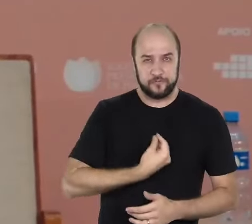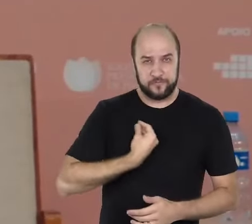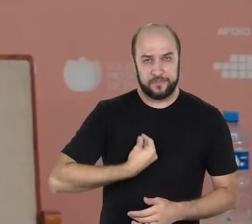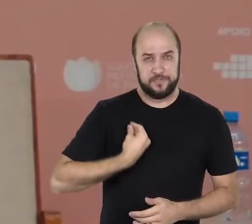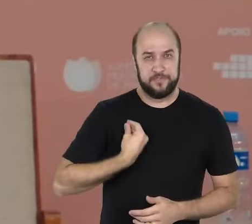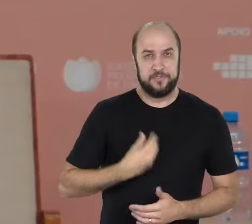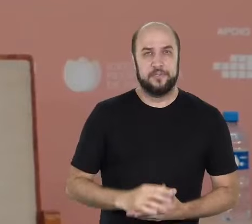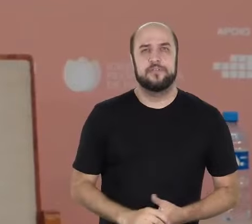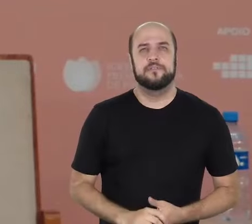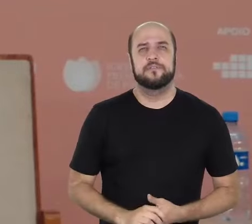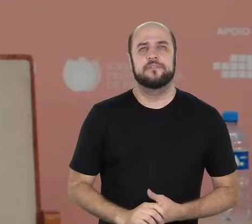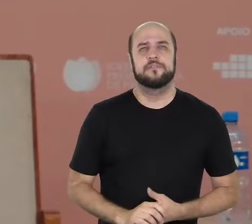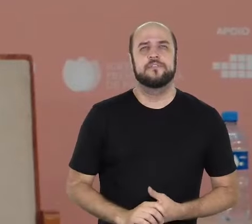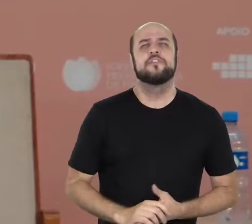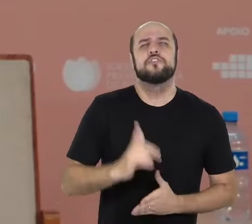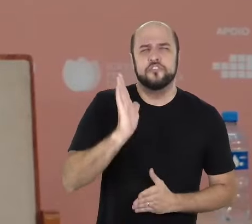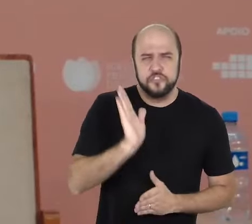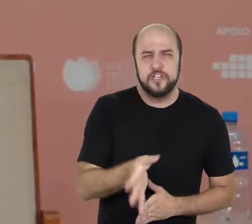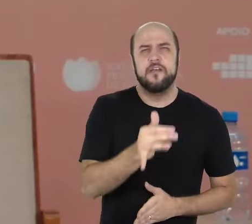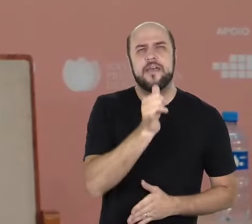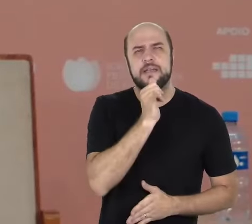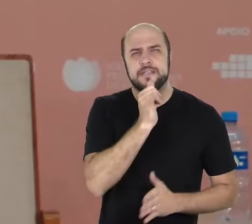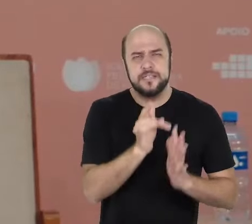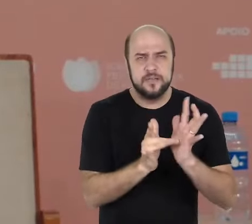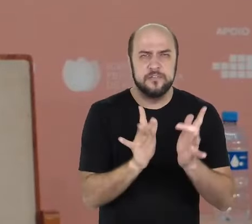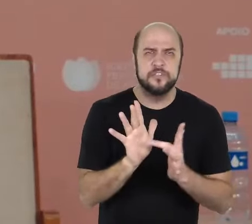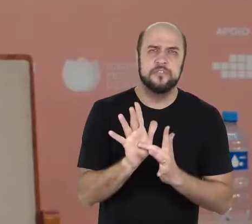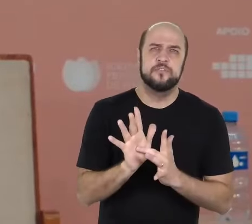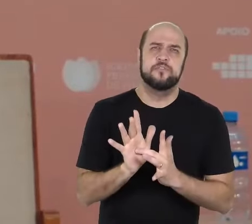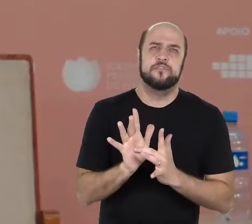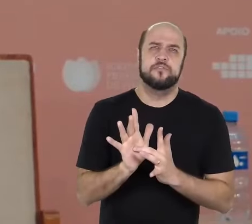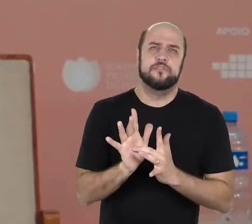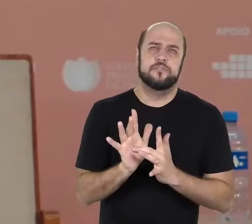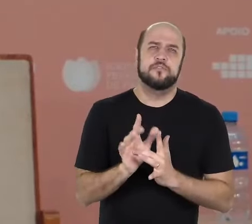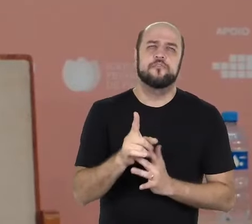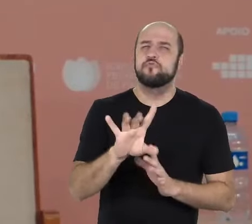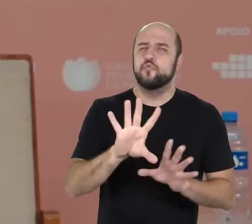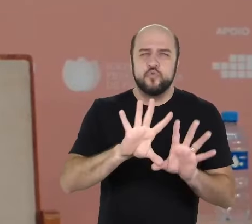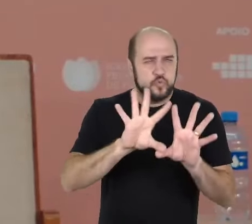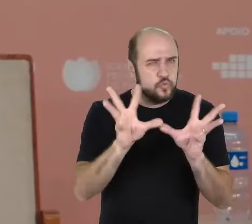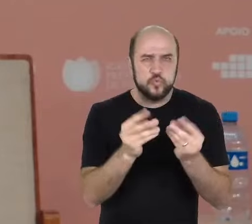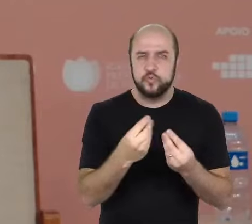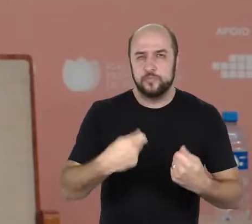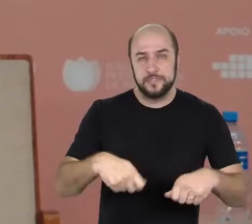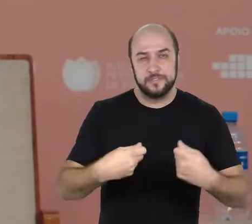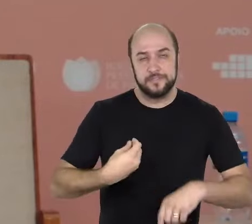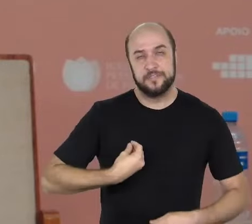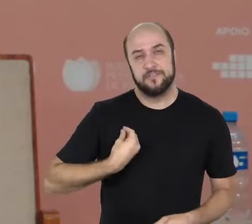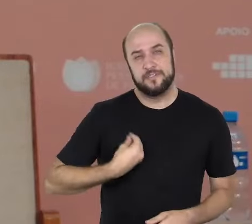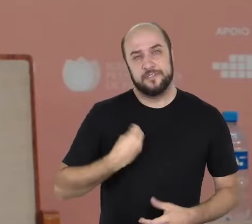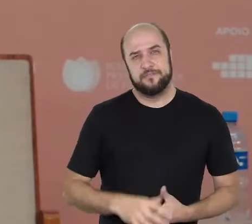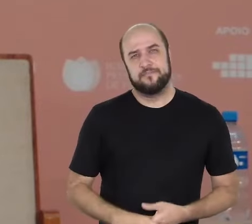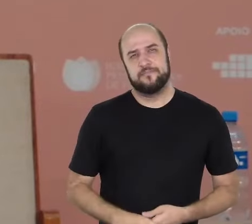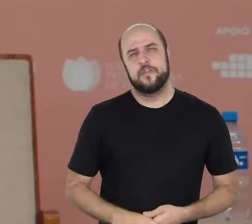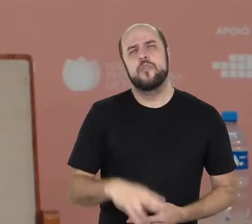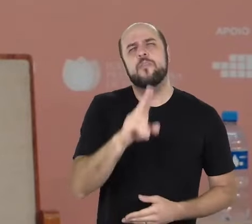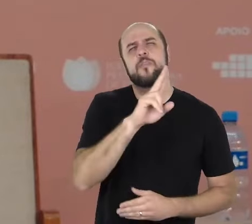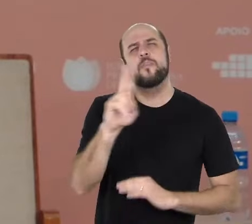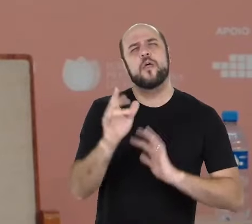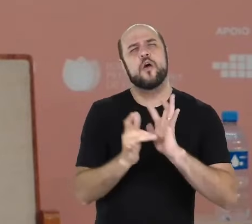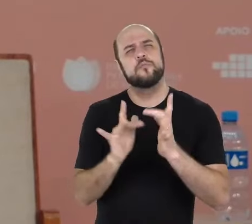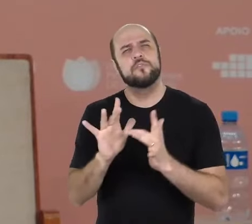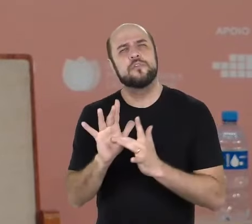já têm o acolhimento de Jesus, vocês já têm o exemplo de Jesus. Vocês já têm tudo que vocês precisam. Então, em nome de